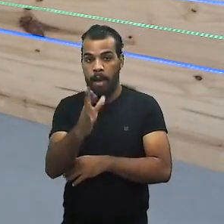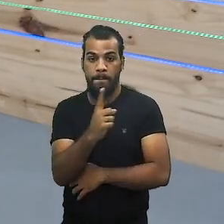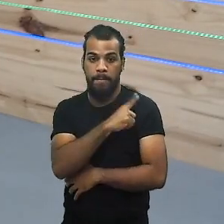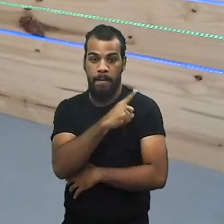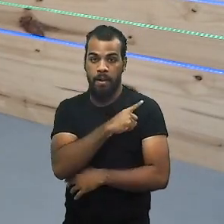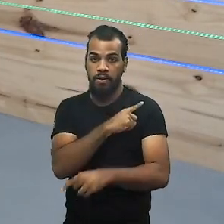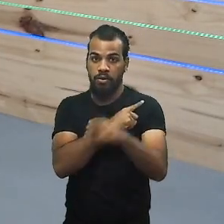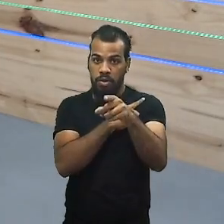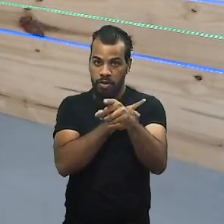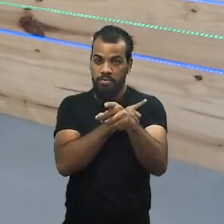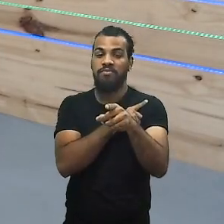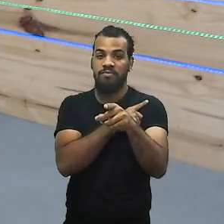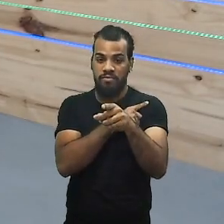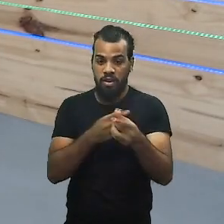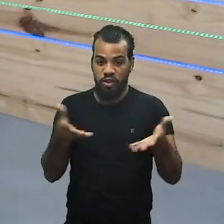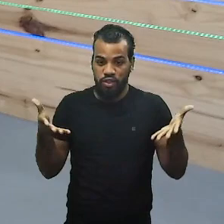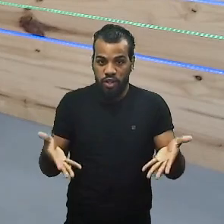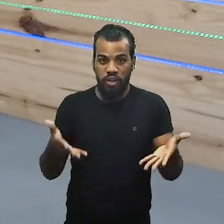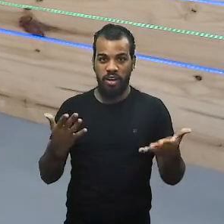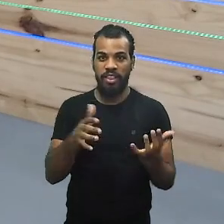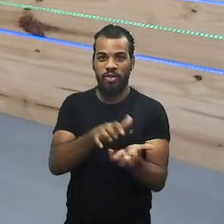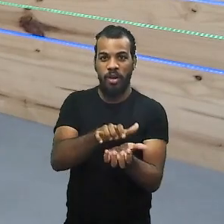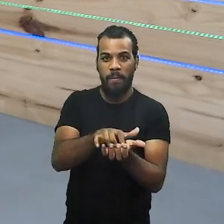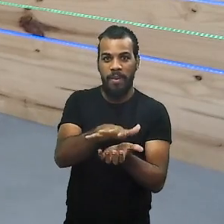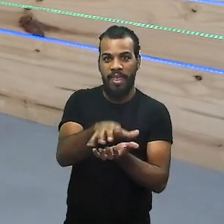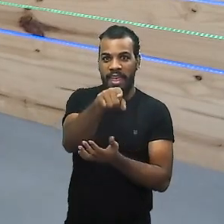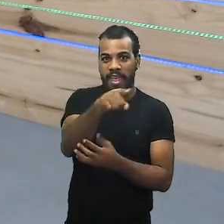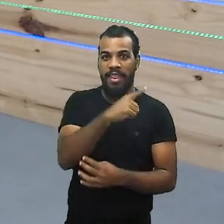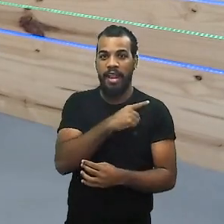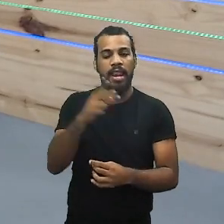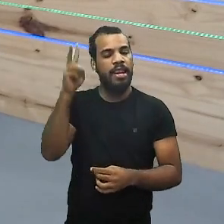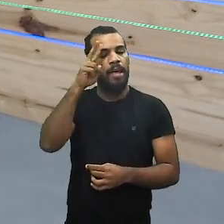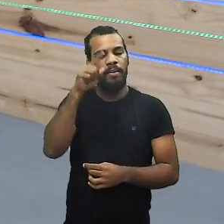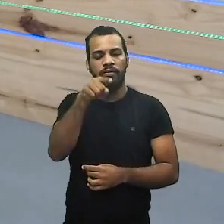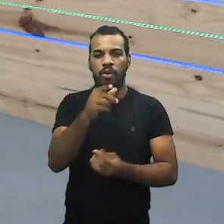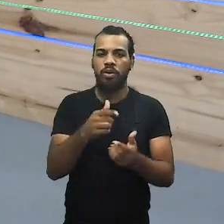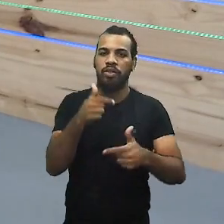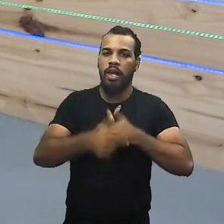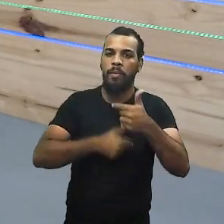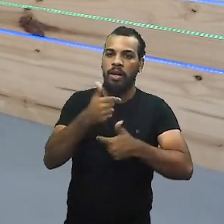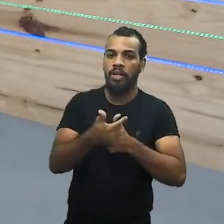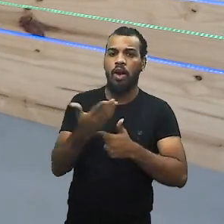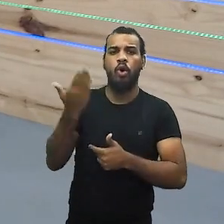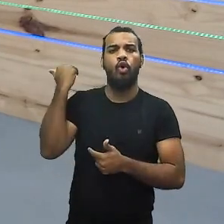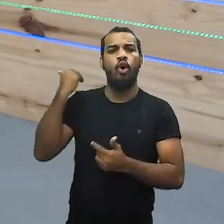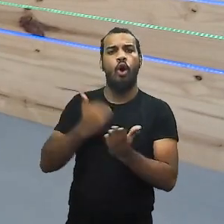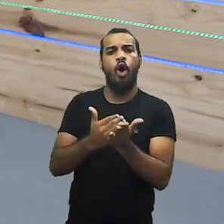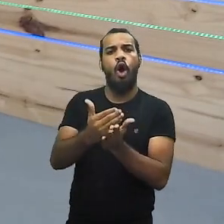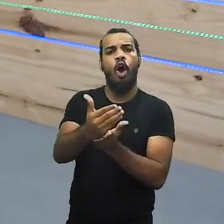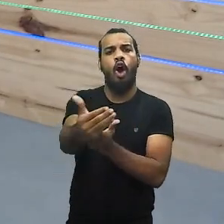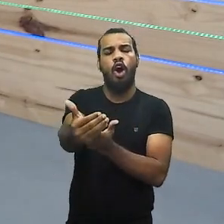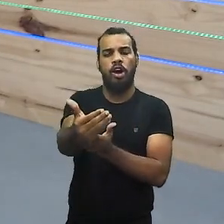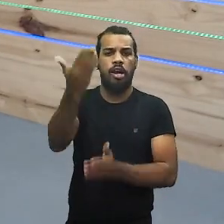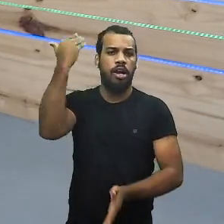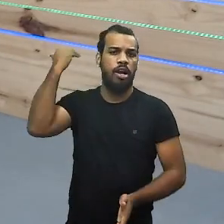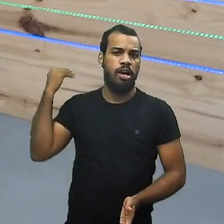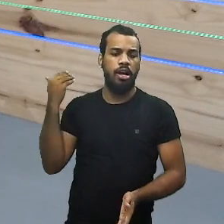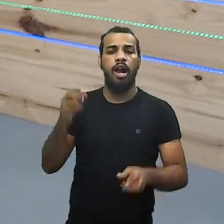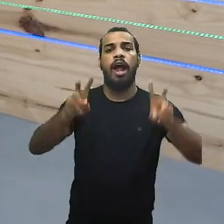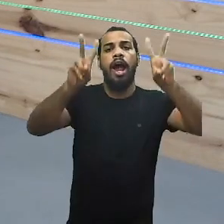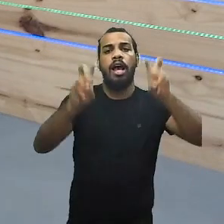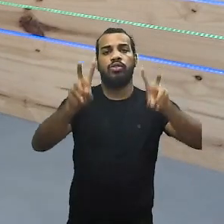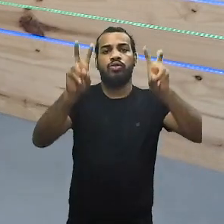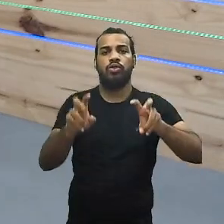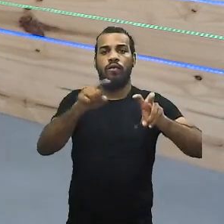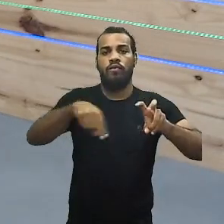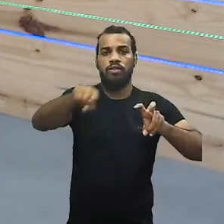estão chegando agora na EducaPE, lembrem que a gente vem trabalhando desde o começo do ano, tá? Assuntos que vocês vão pegar